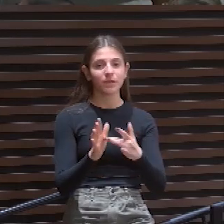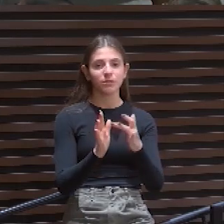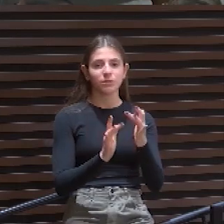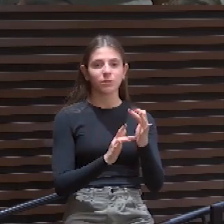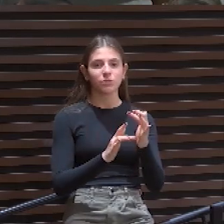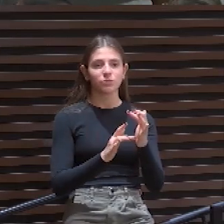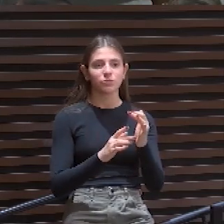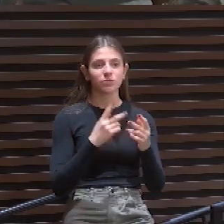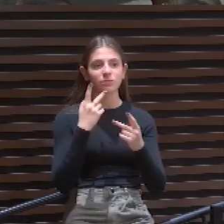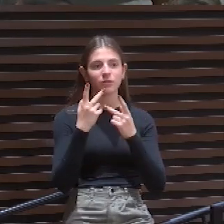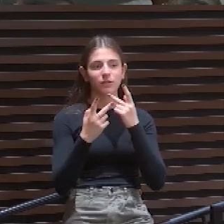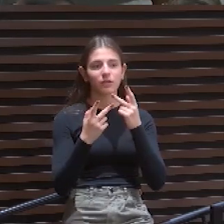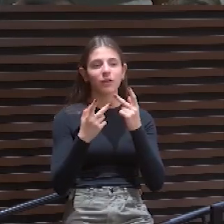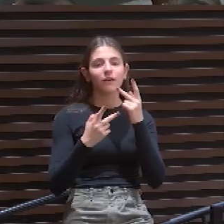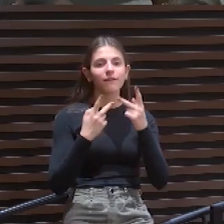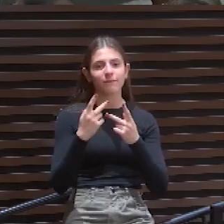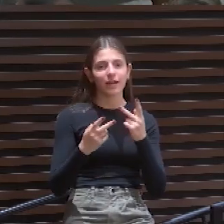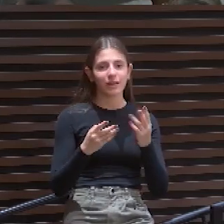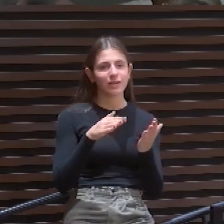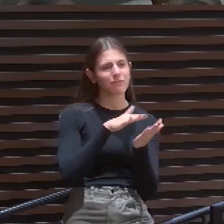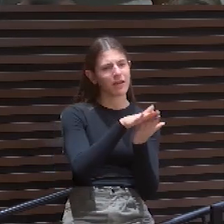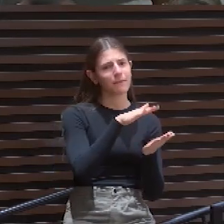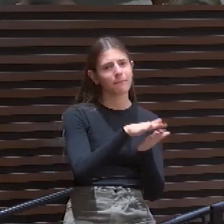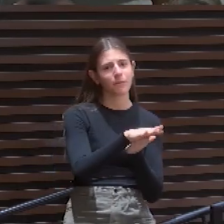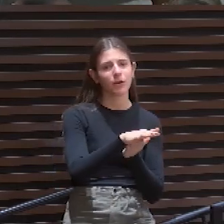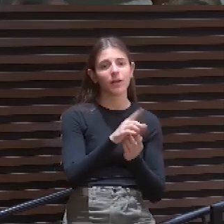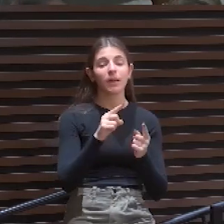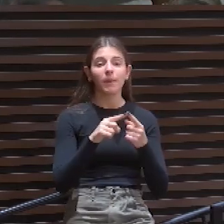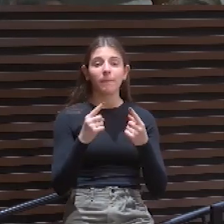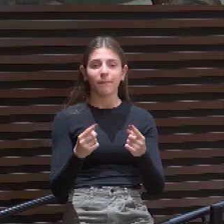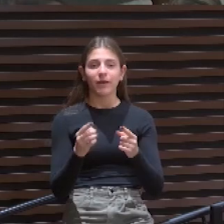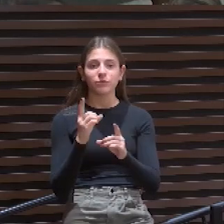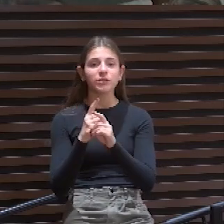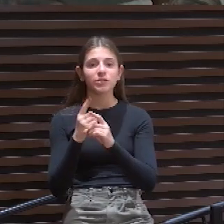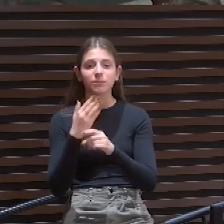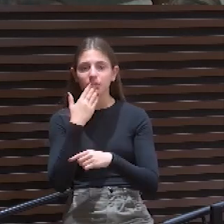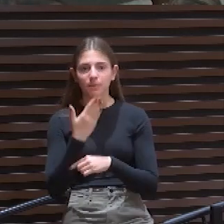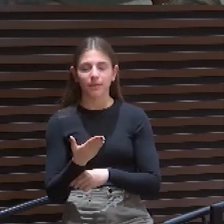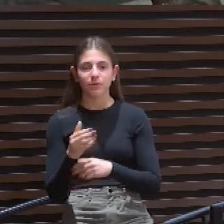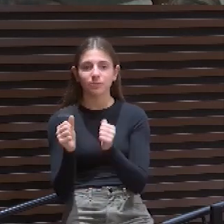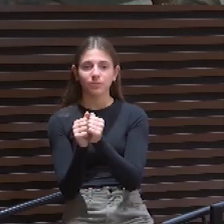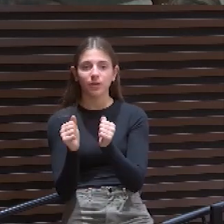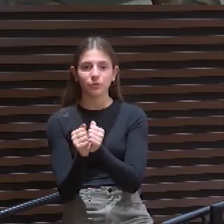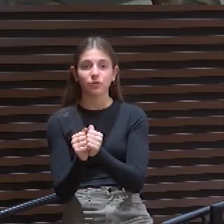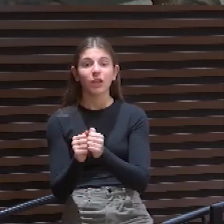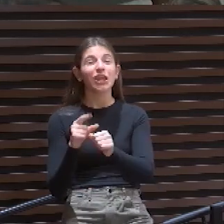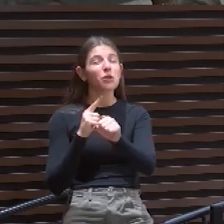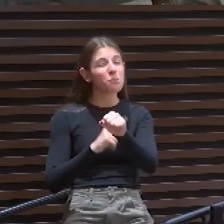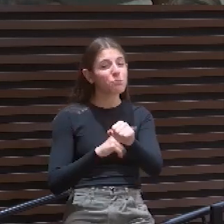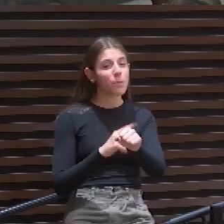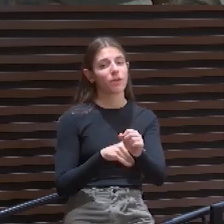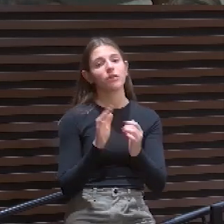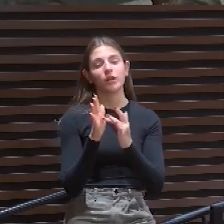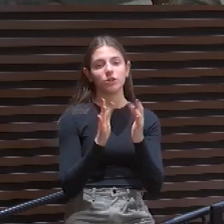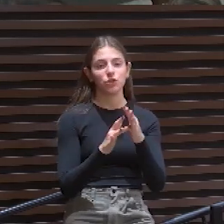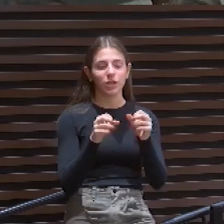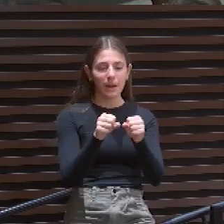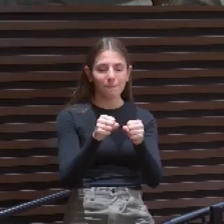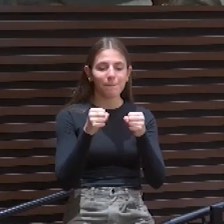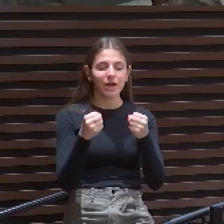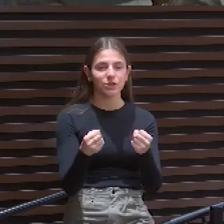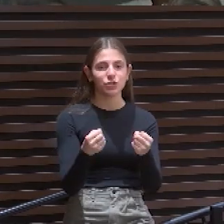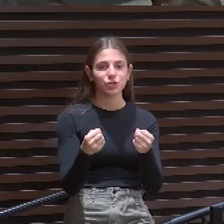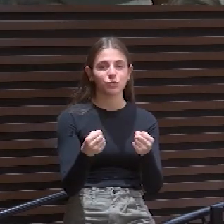ficam conosco. E aí, quando Jesus parte o pão, no partir do pão, eles reconhecem Jesus. E aí, depois, a conversa desses